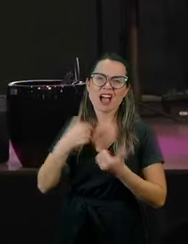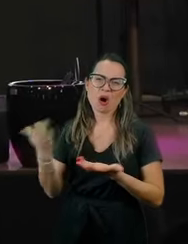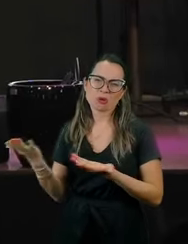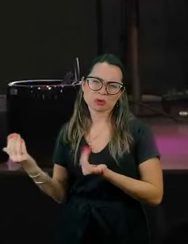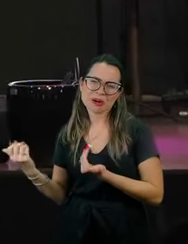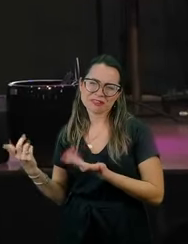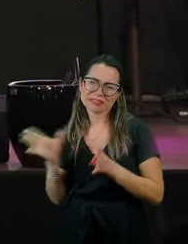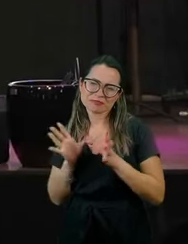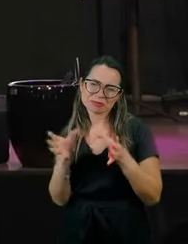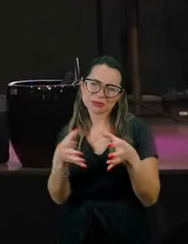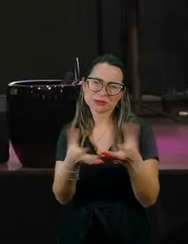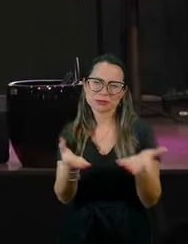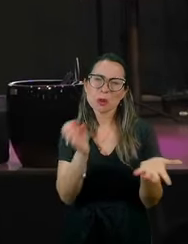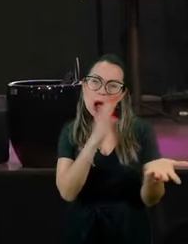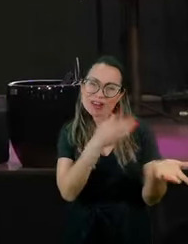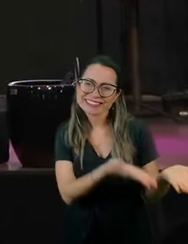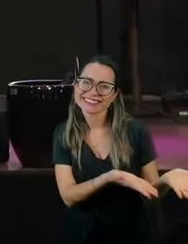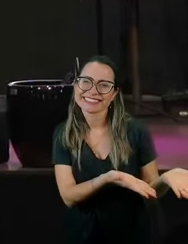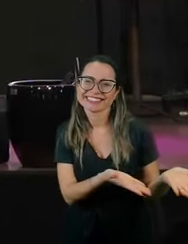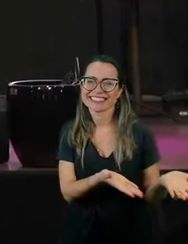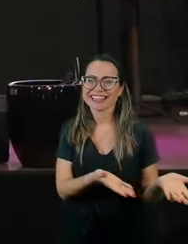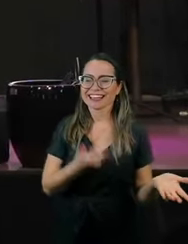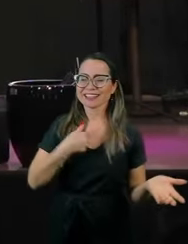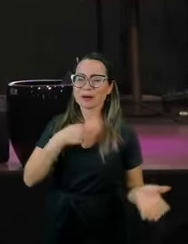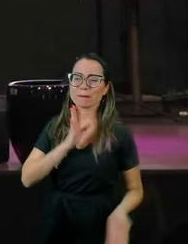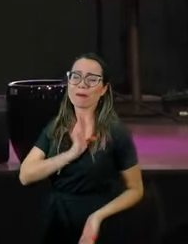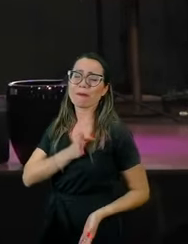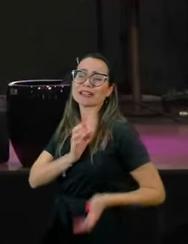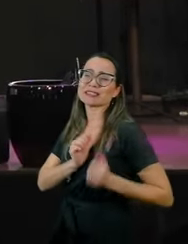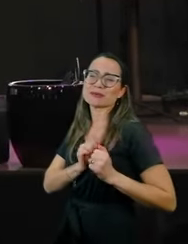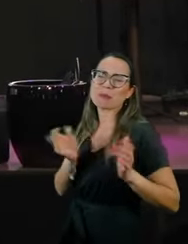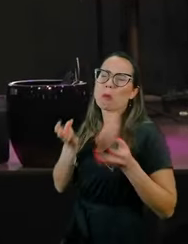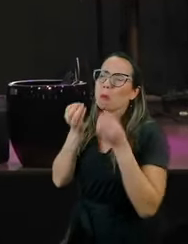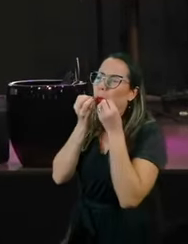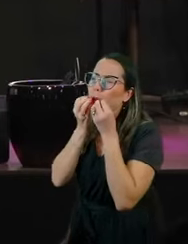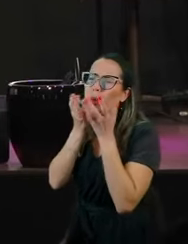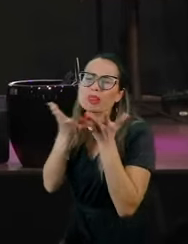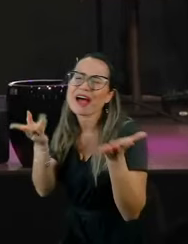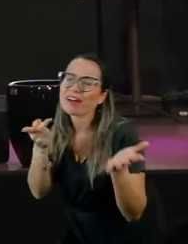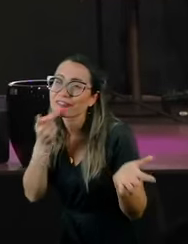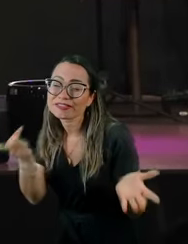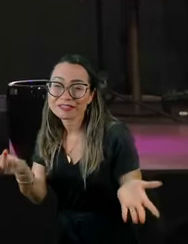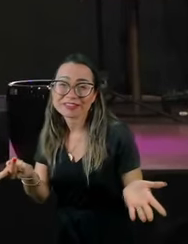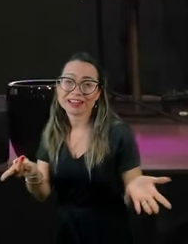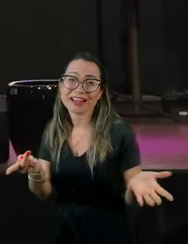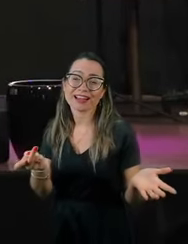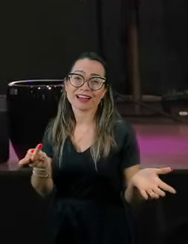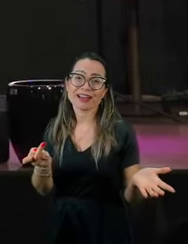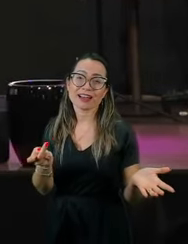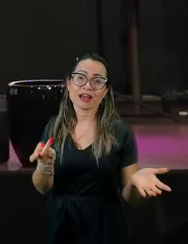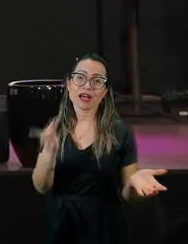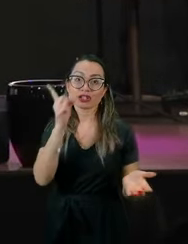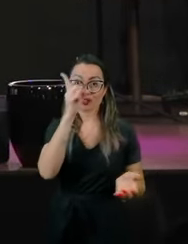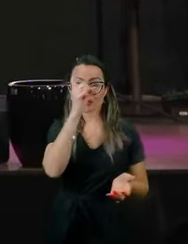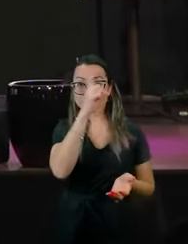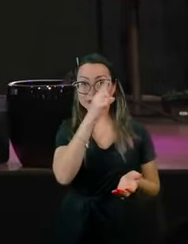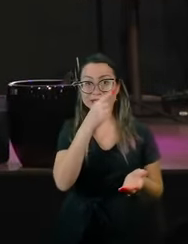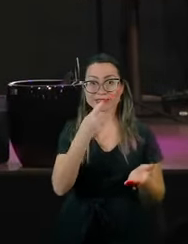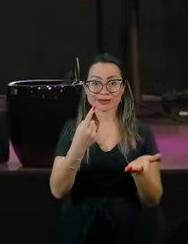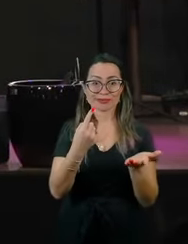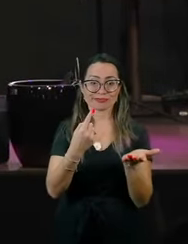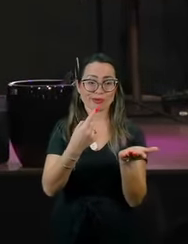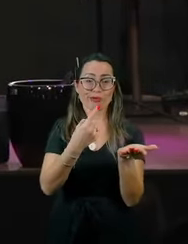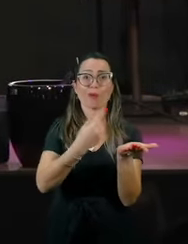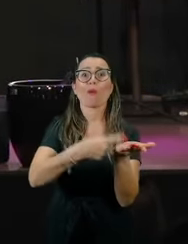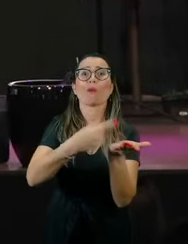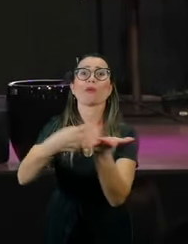grupo. E aí eu fui abrir meu coração numa dificuldade que eu tinha a respeito das agendas. E eu falei assim, nossa,